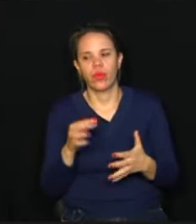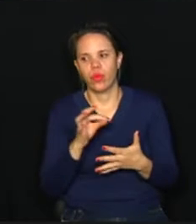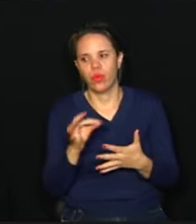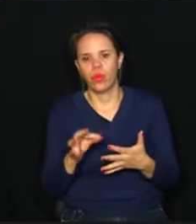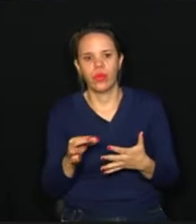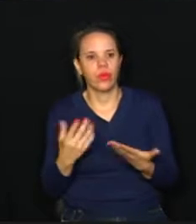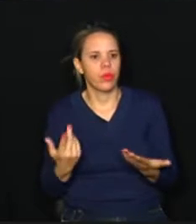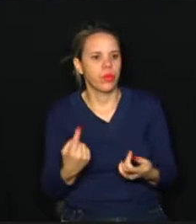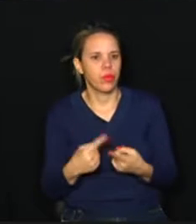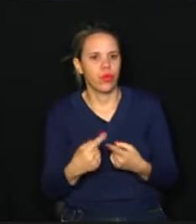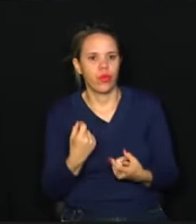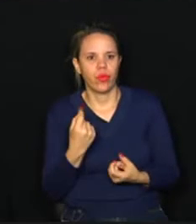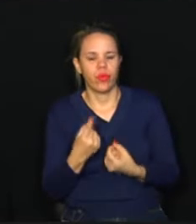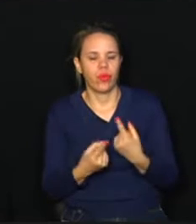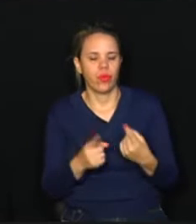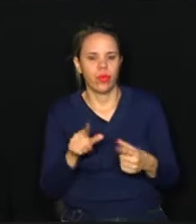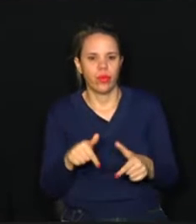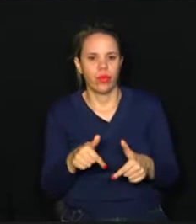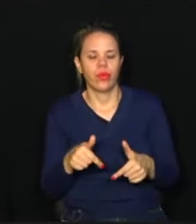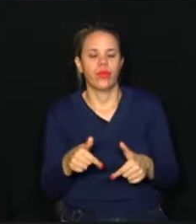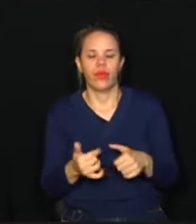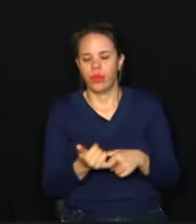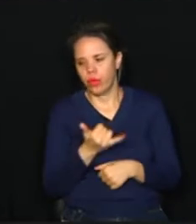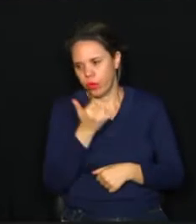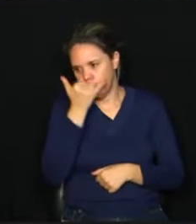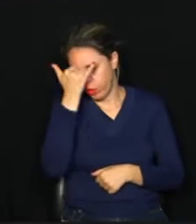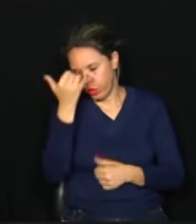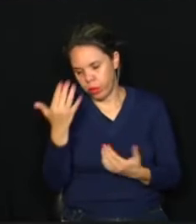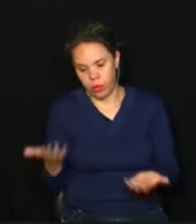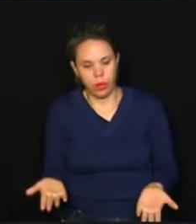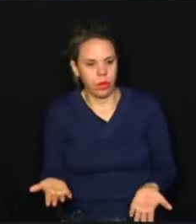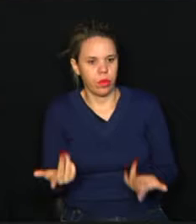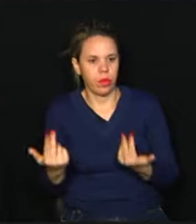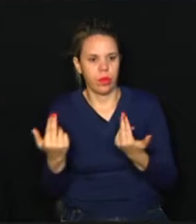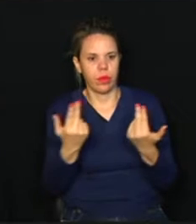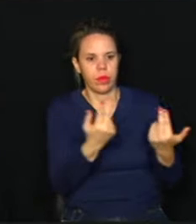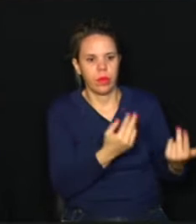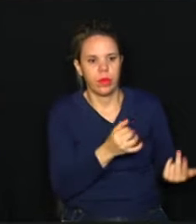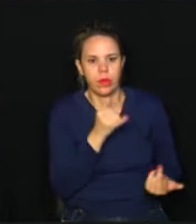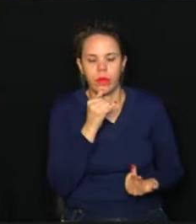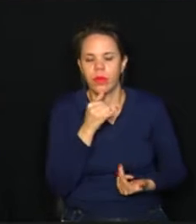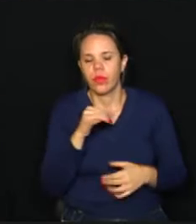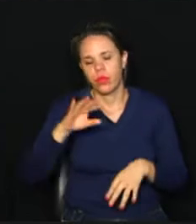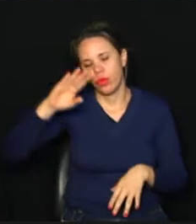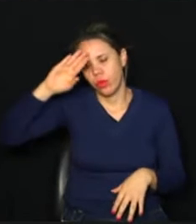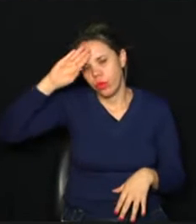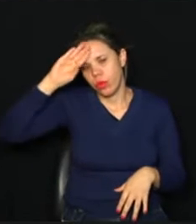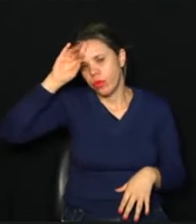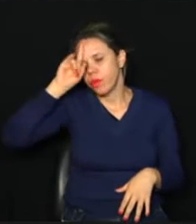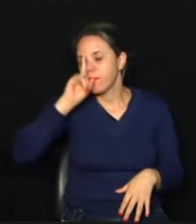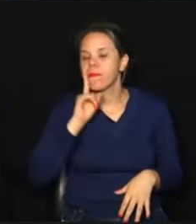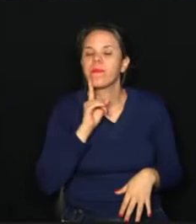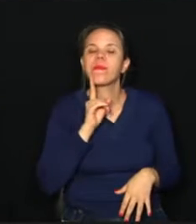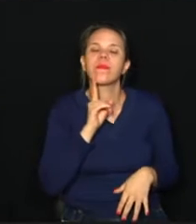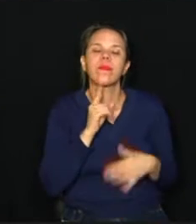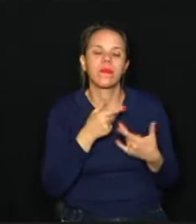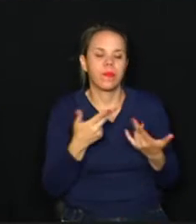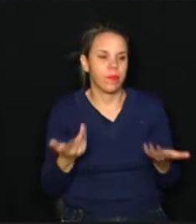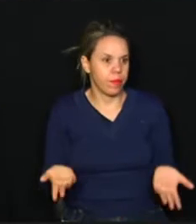doenças, algumas delas de alta letalidade, como é o caso da febre amarela, da malária.